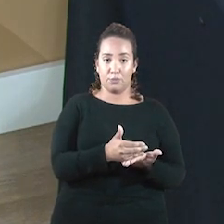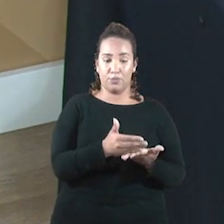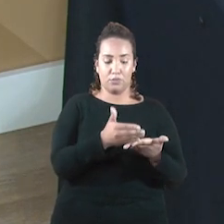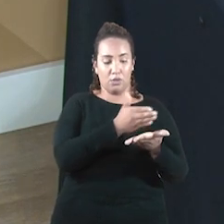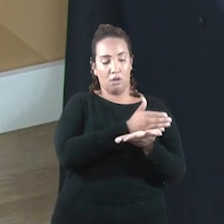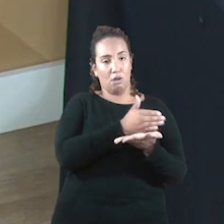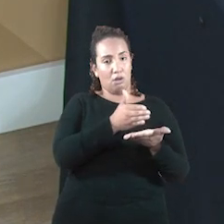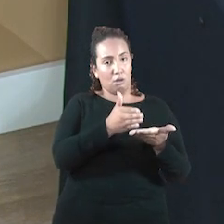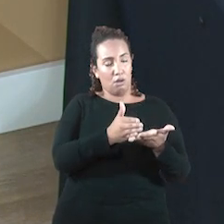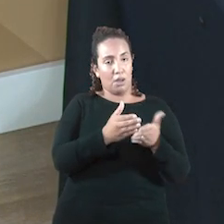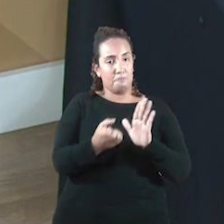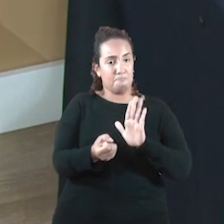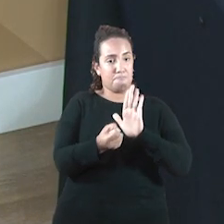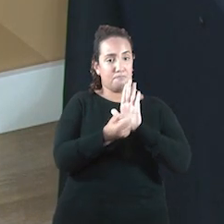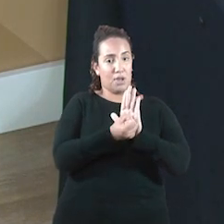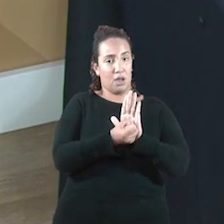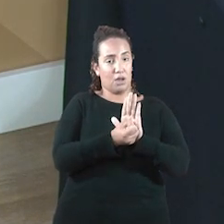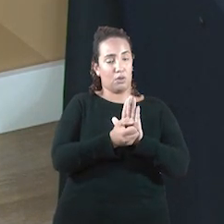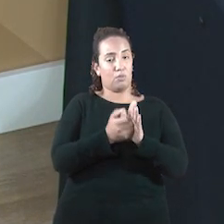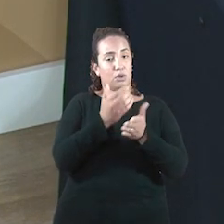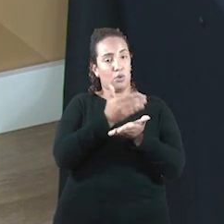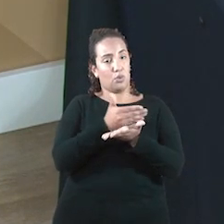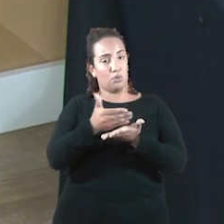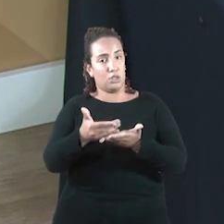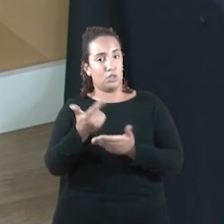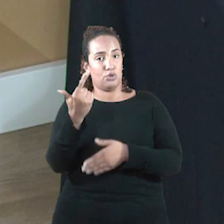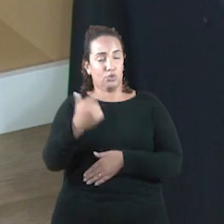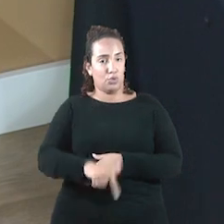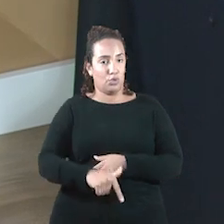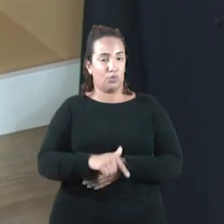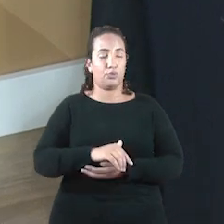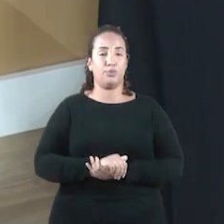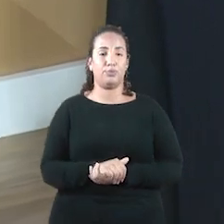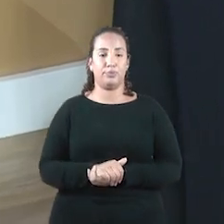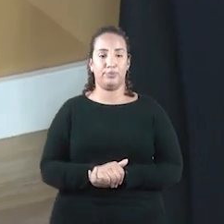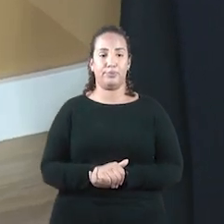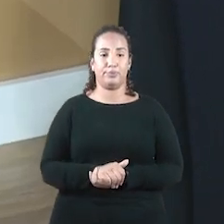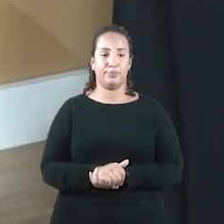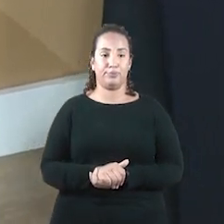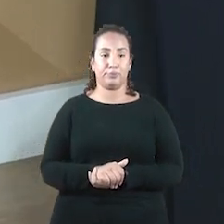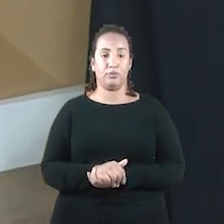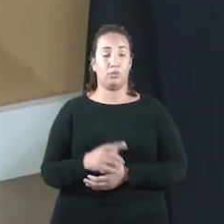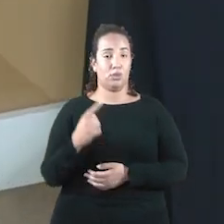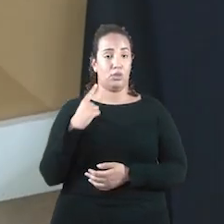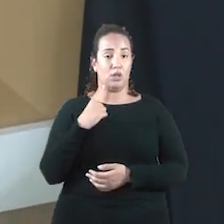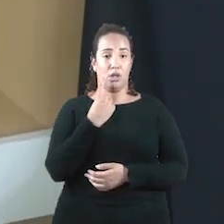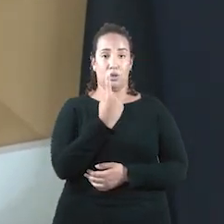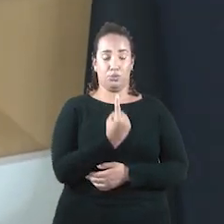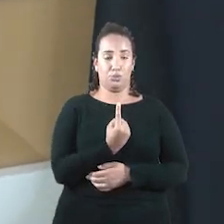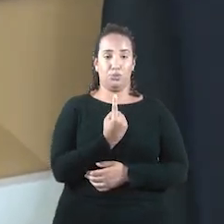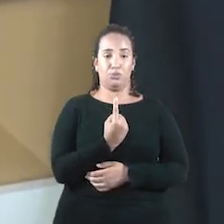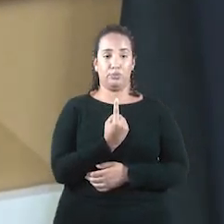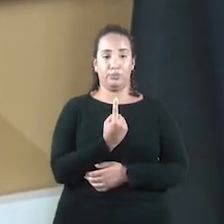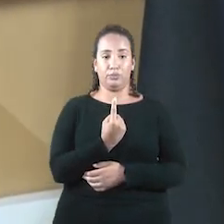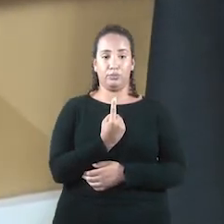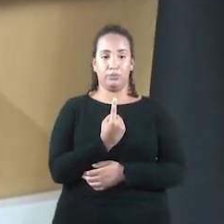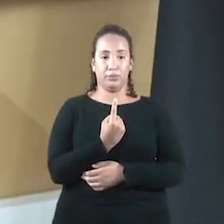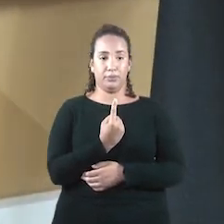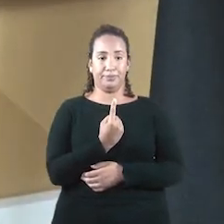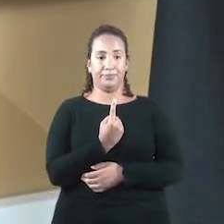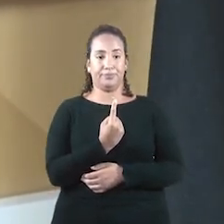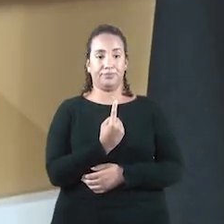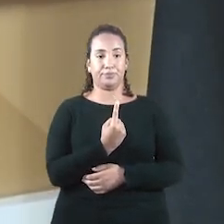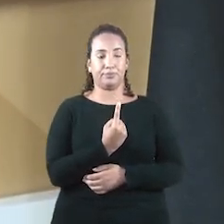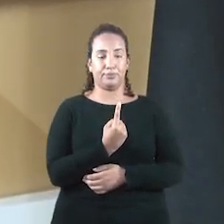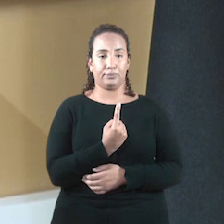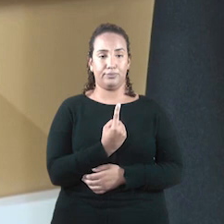marca até onde ele foi para começar a nova medição. Então, aqui eu tenho um lápis,